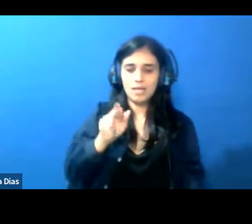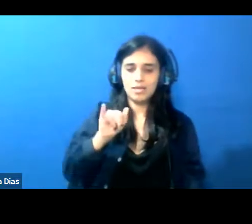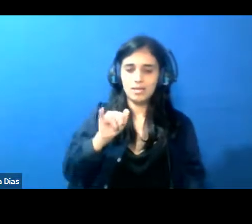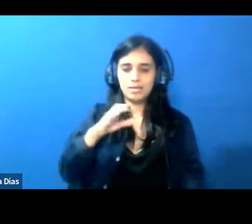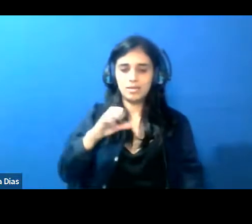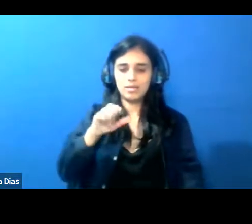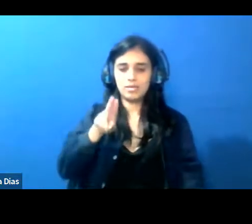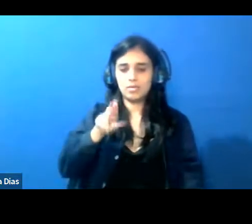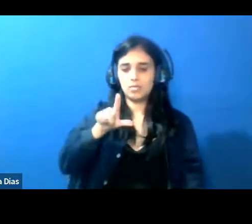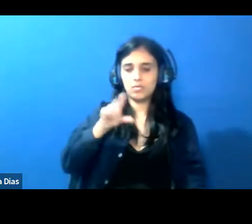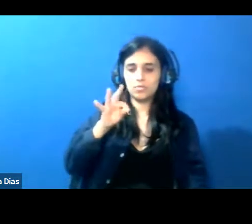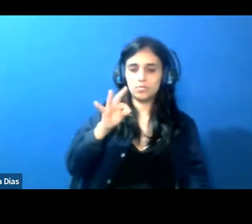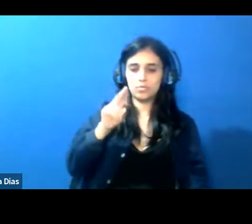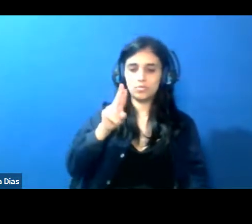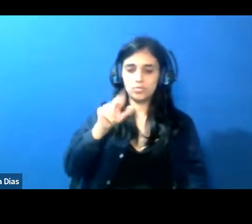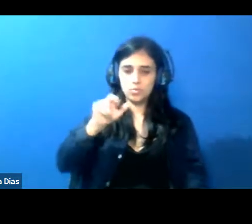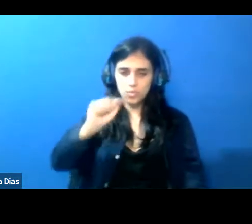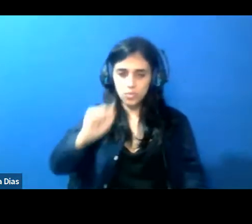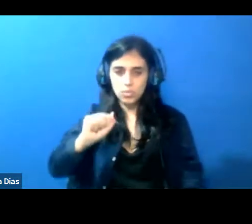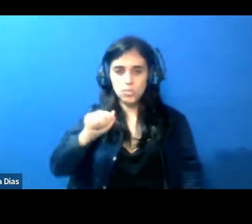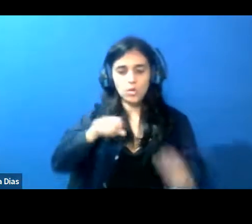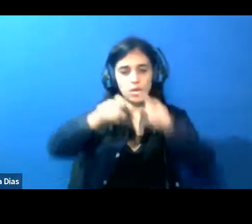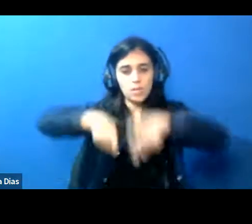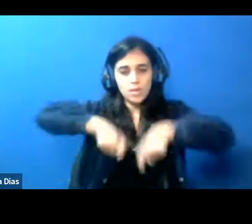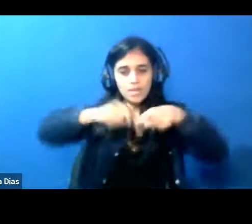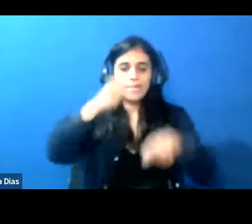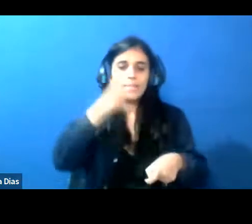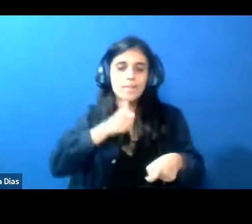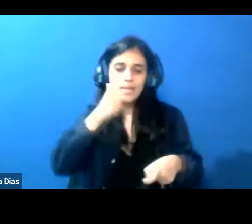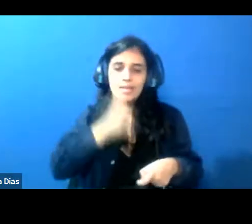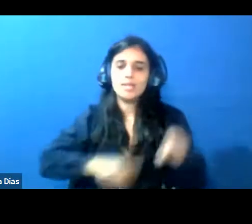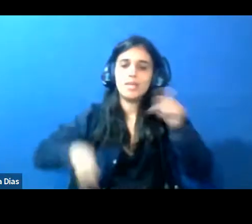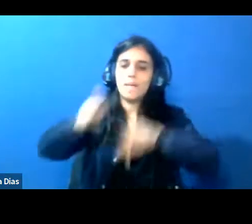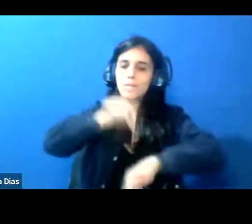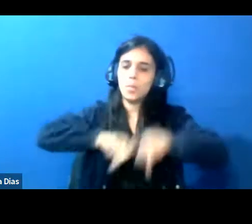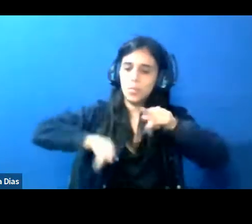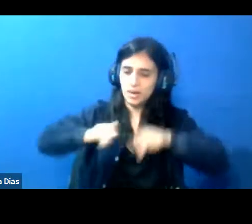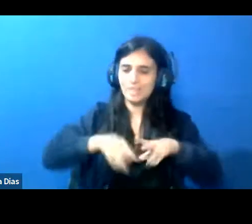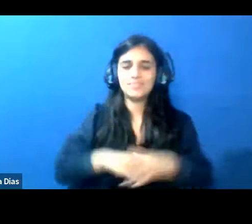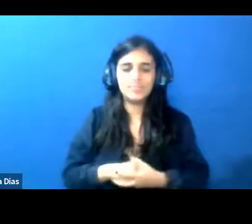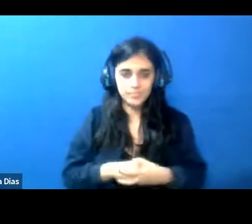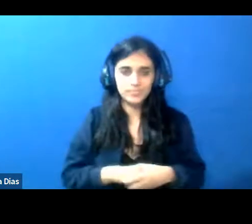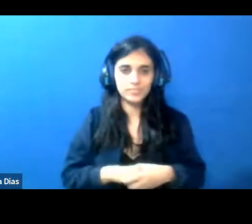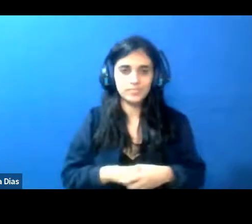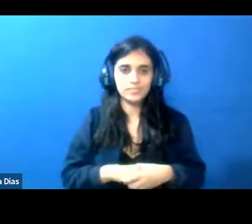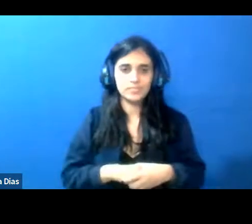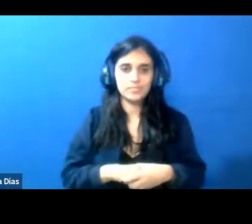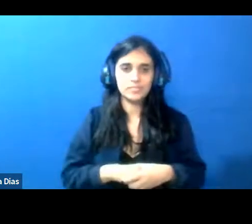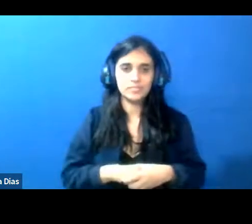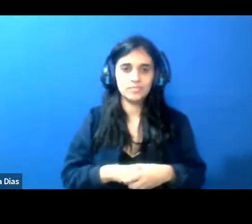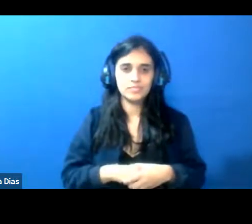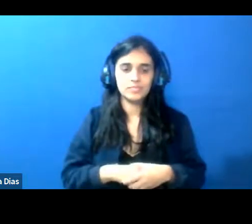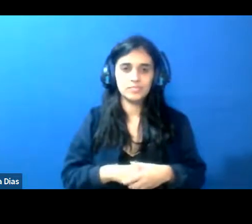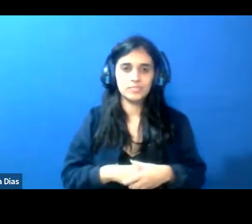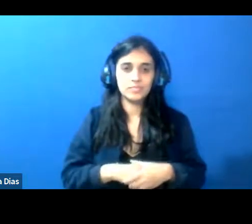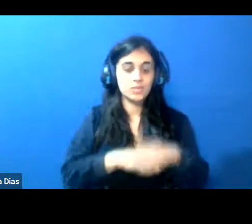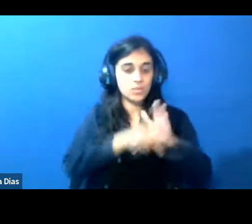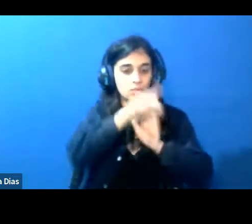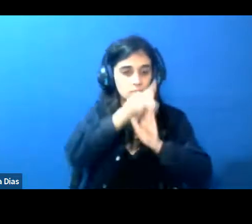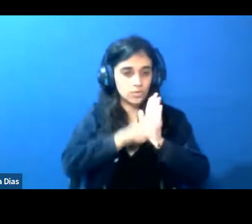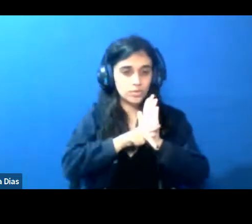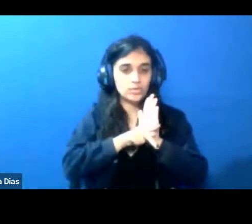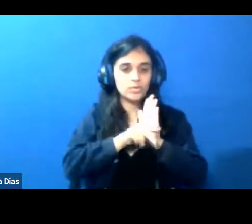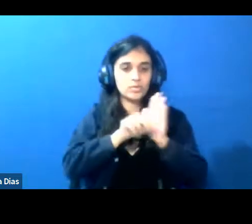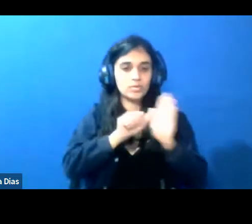camponesa, feminista, popular. E no programa de sementes crioulas, eu gostaria só